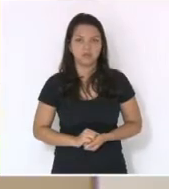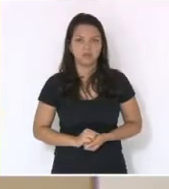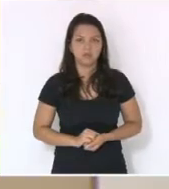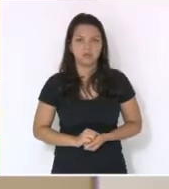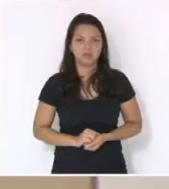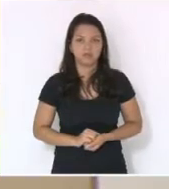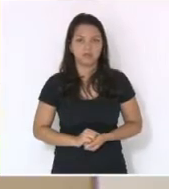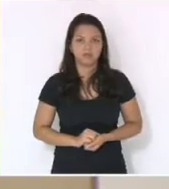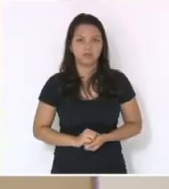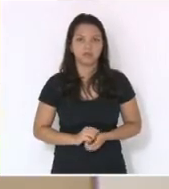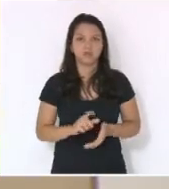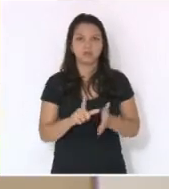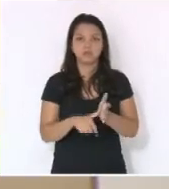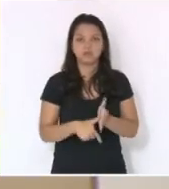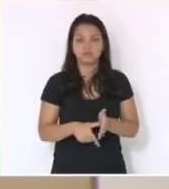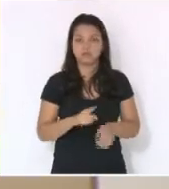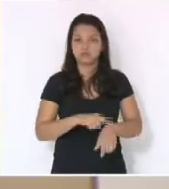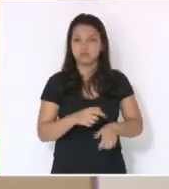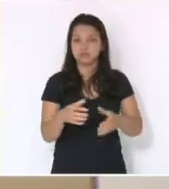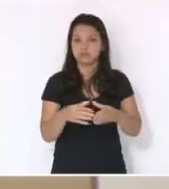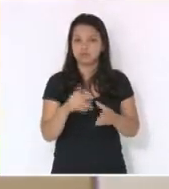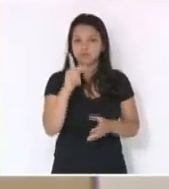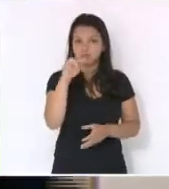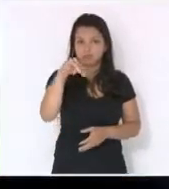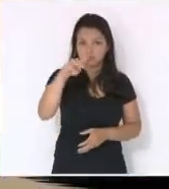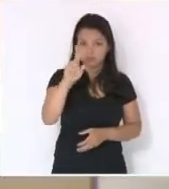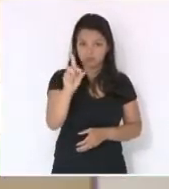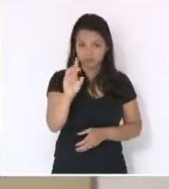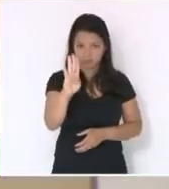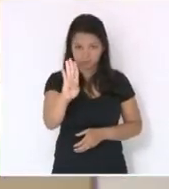O próximo horário pertence ao PMDB.